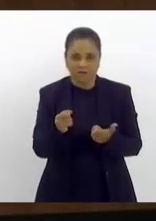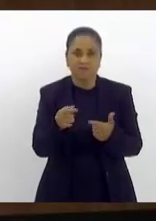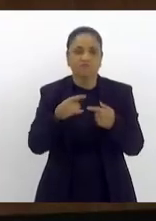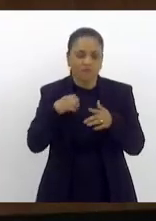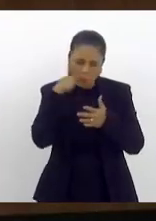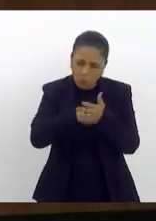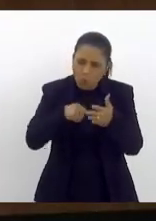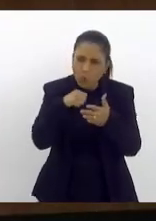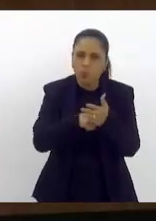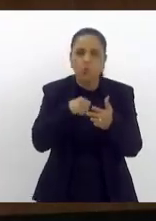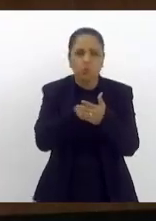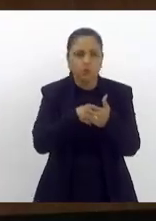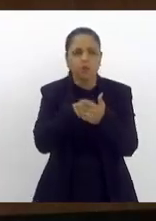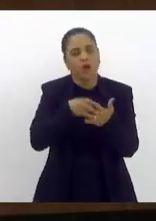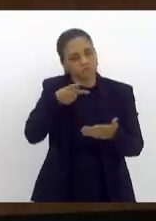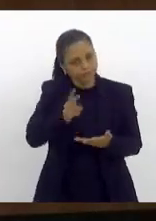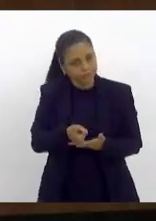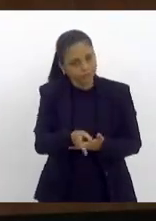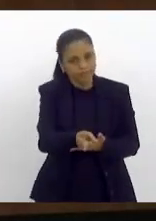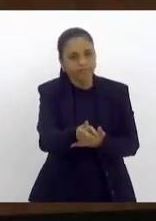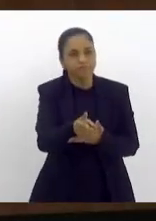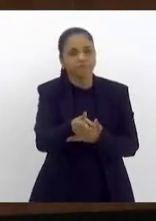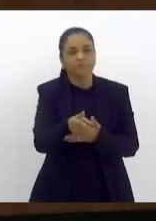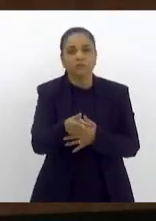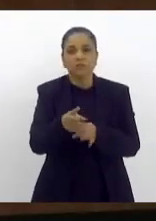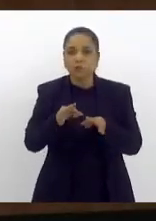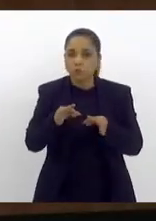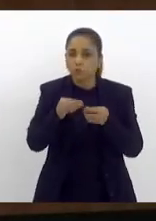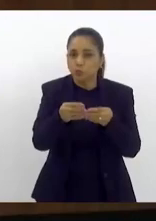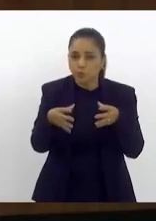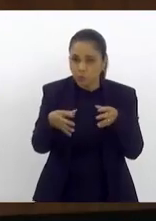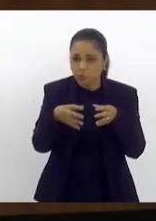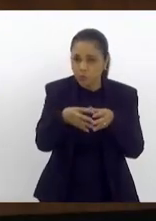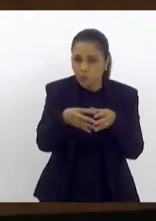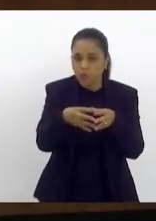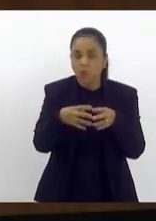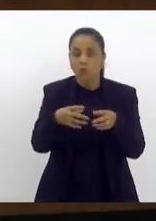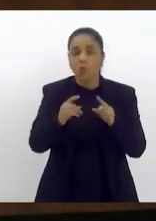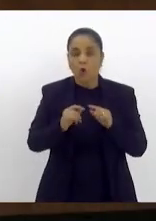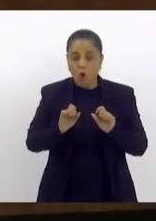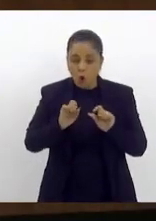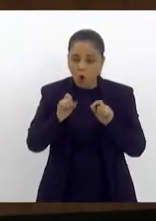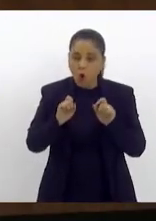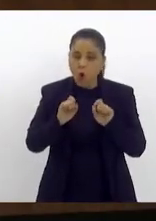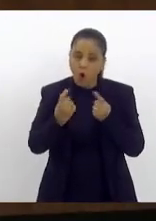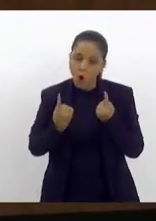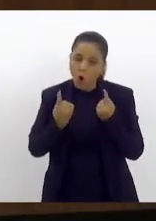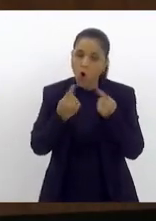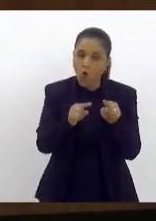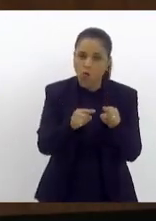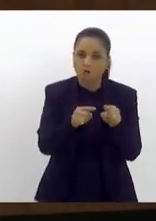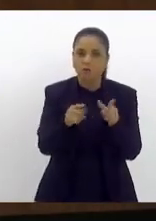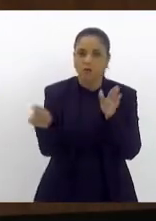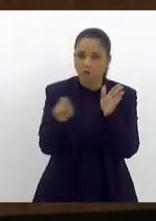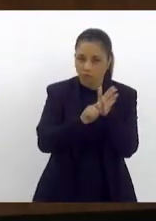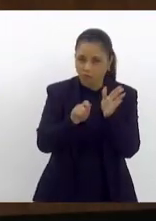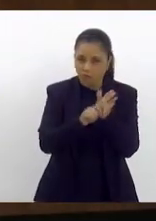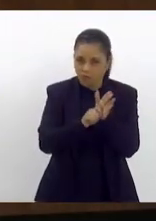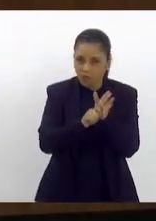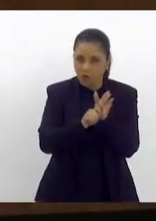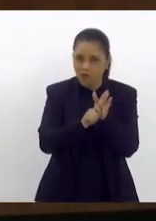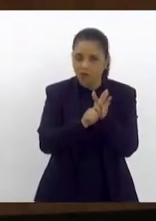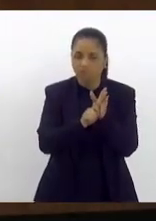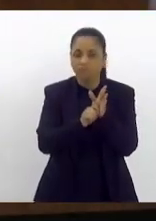lutando cada vez mais para fazer com que toda a frente para combater esta maldição que é a droga seja